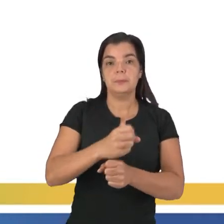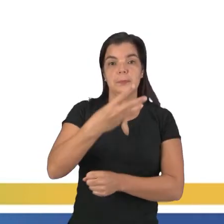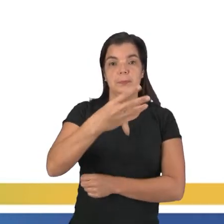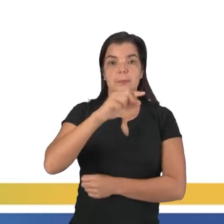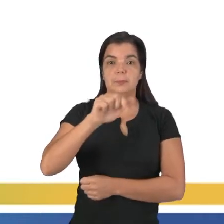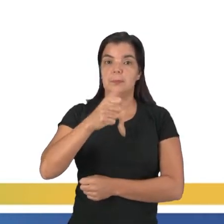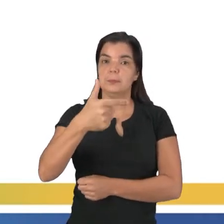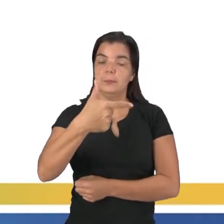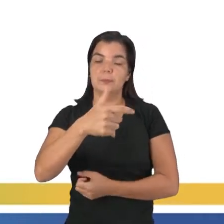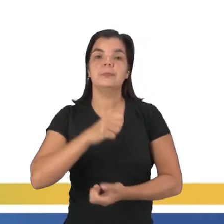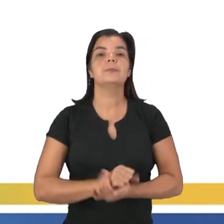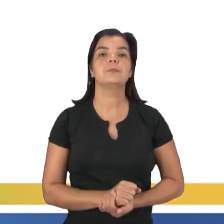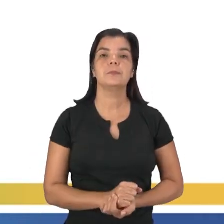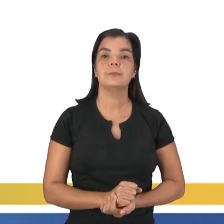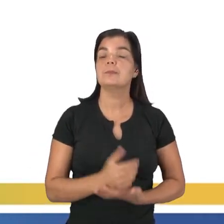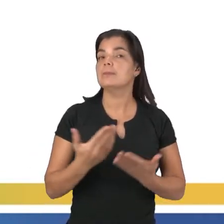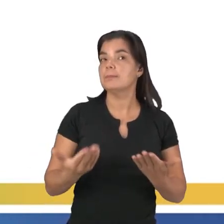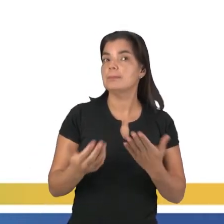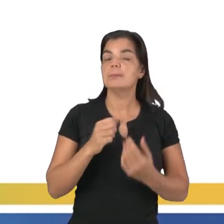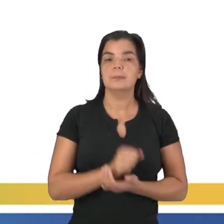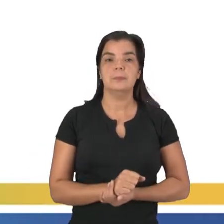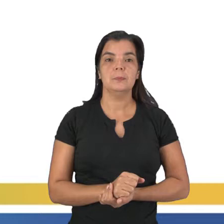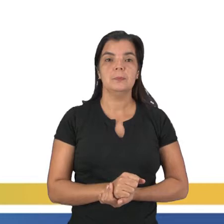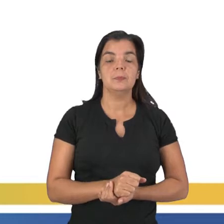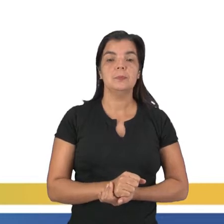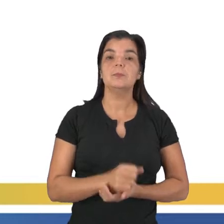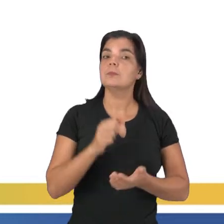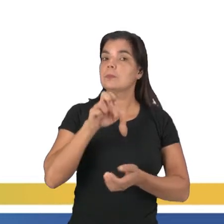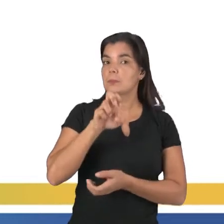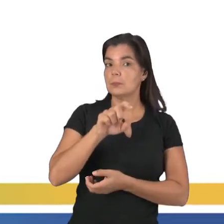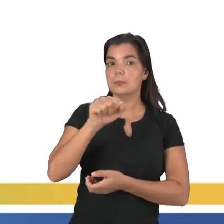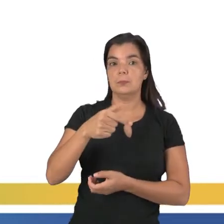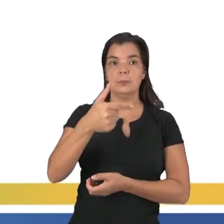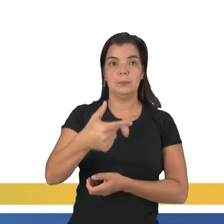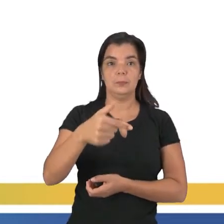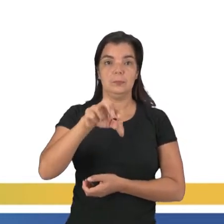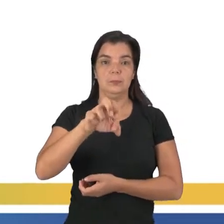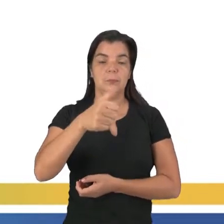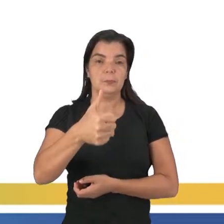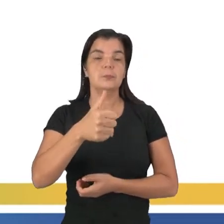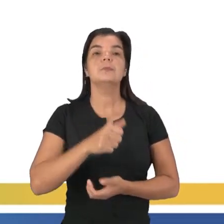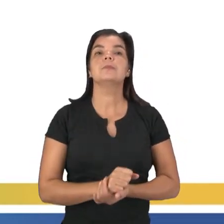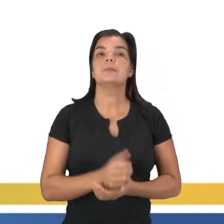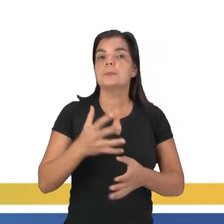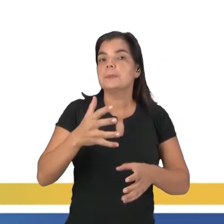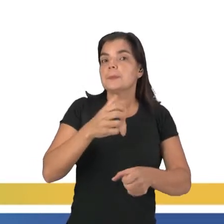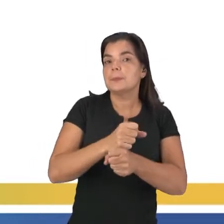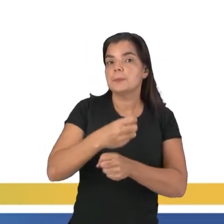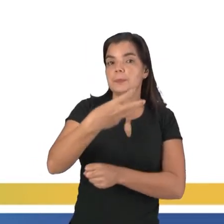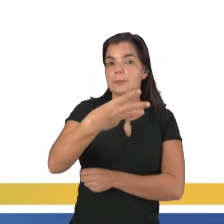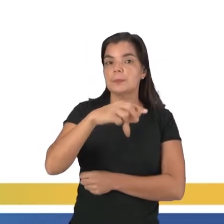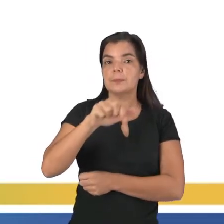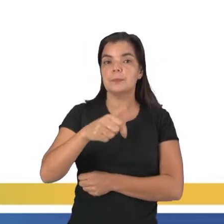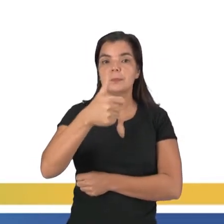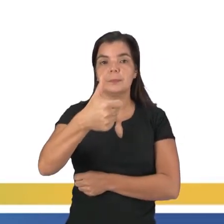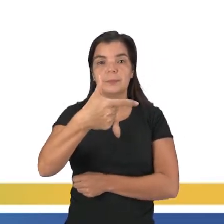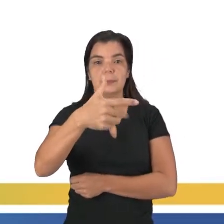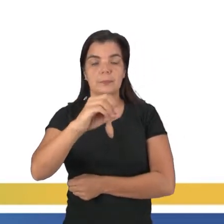5,251 mais 3,12. Então, gente, reescrevemos 5,251 adicionando